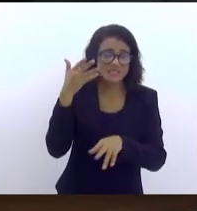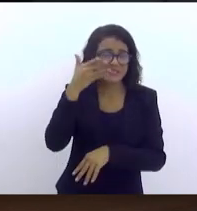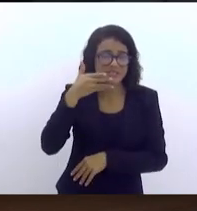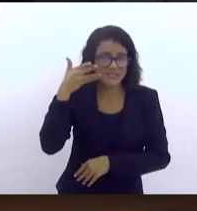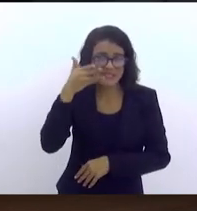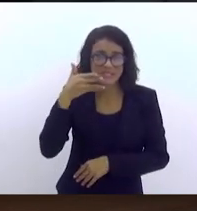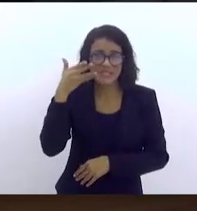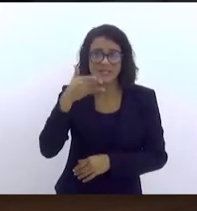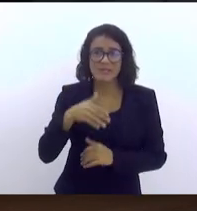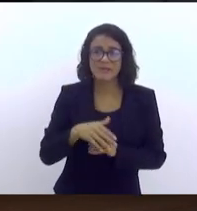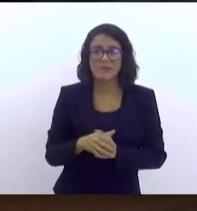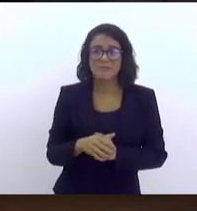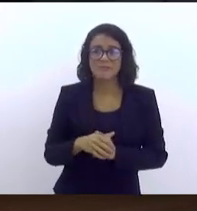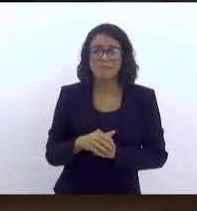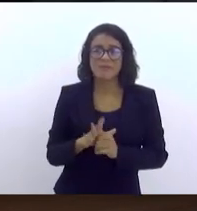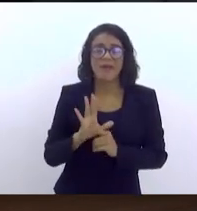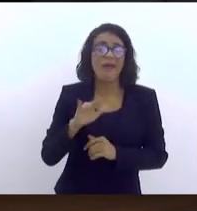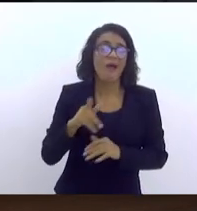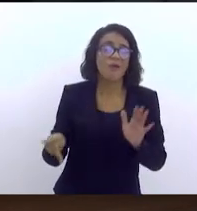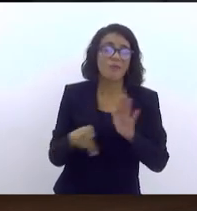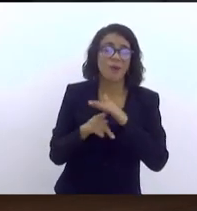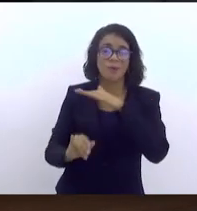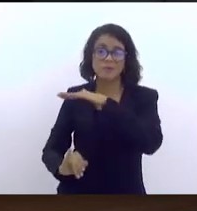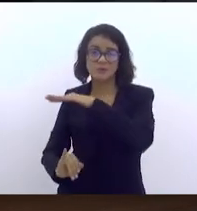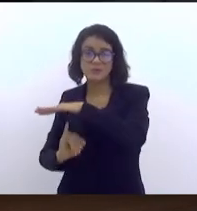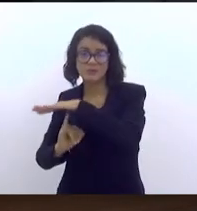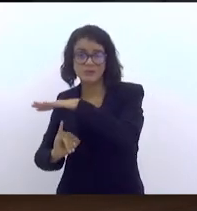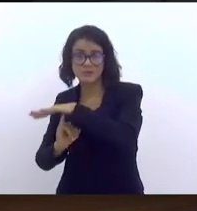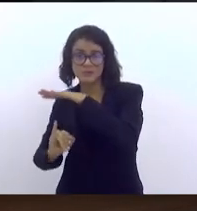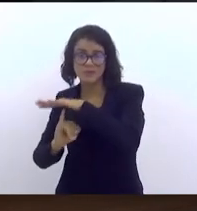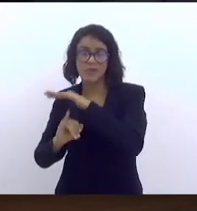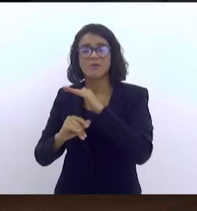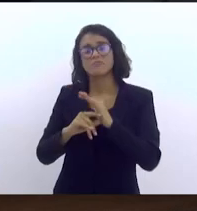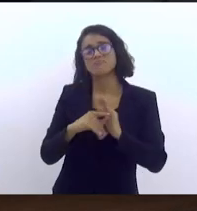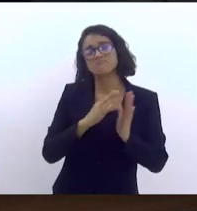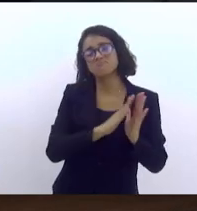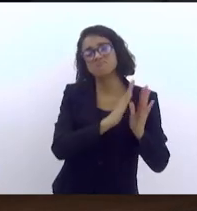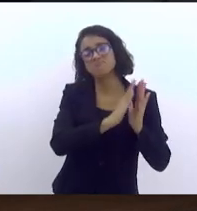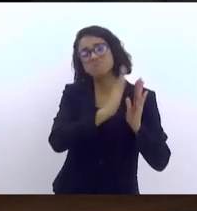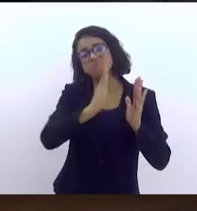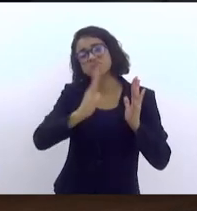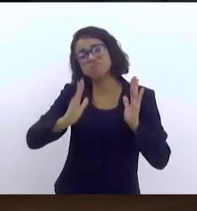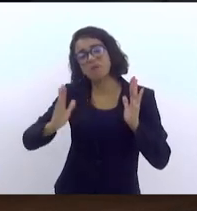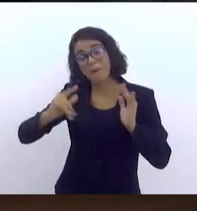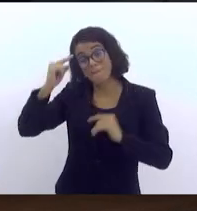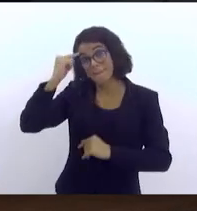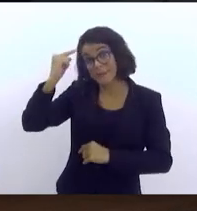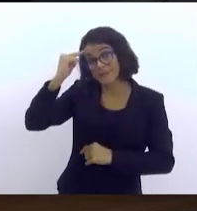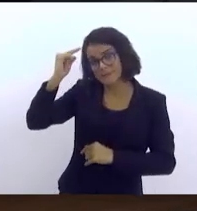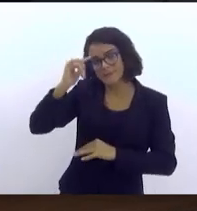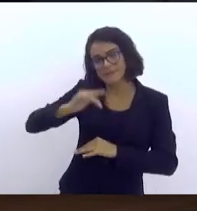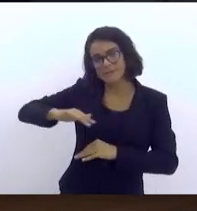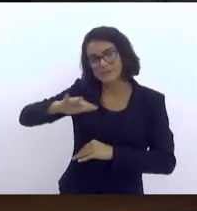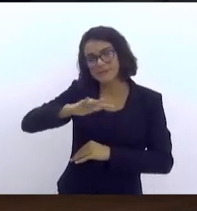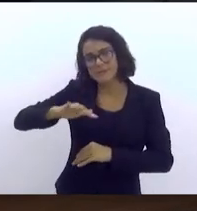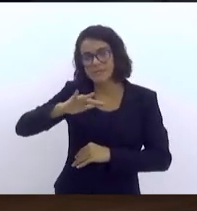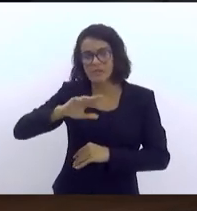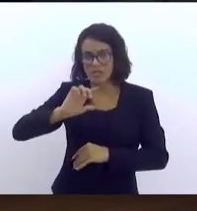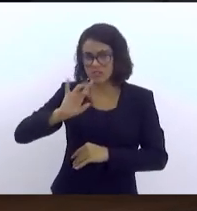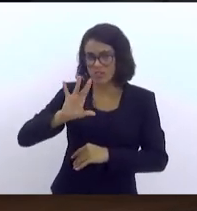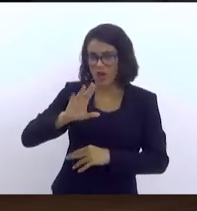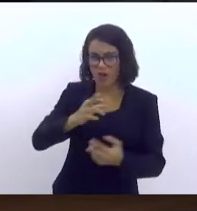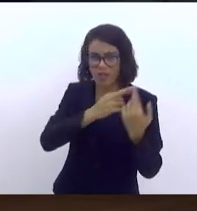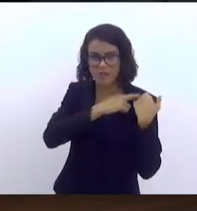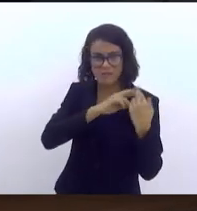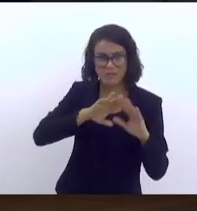assim é algo institucional porque passando disso pensando nisso não dever apenas escolar também